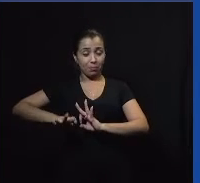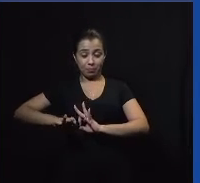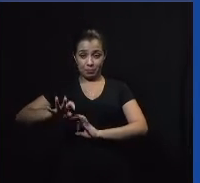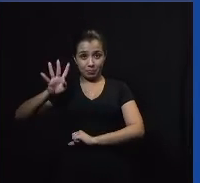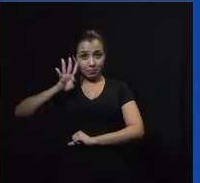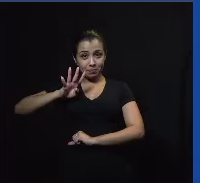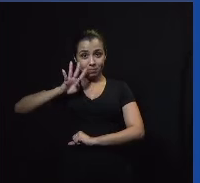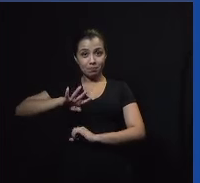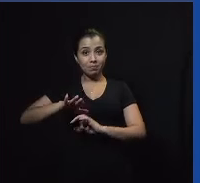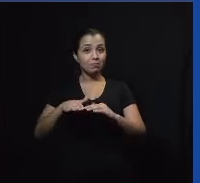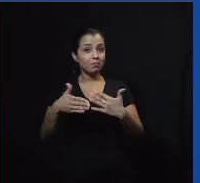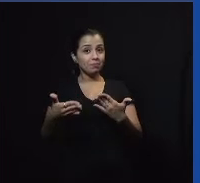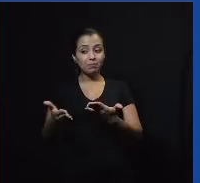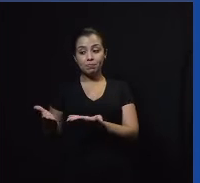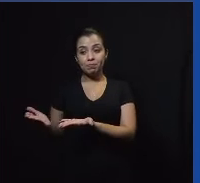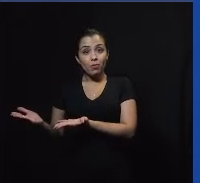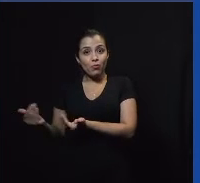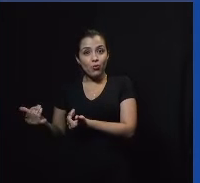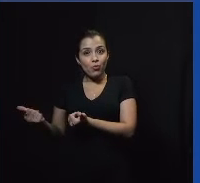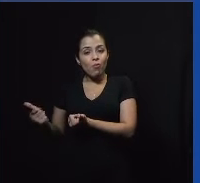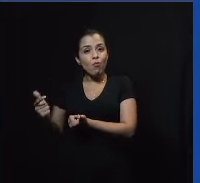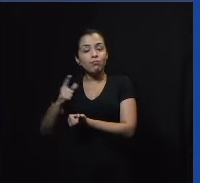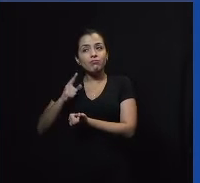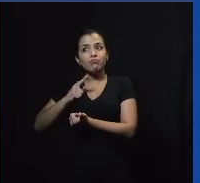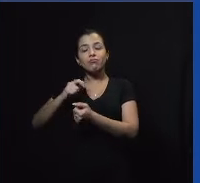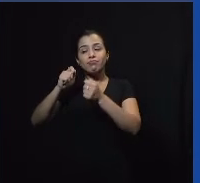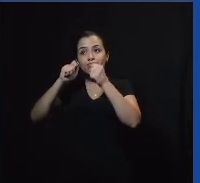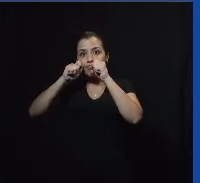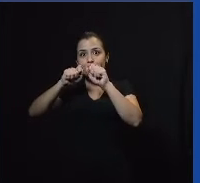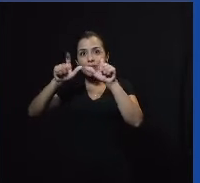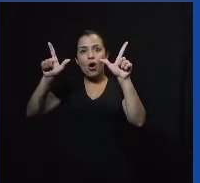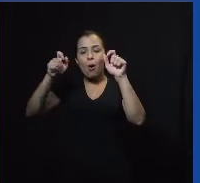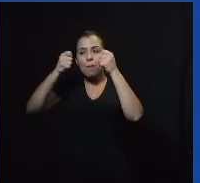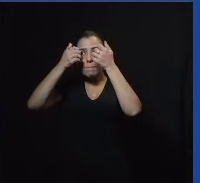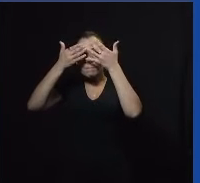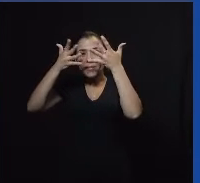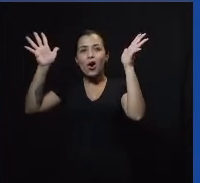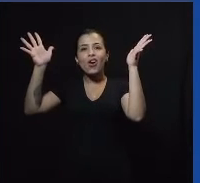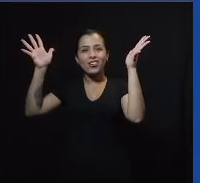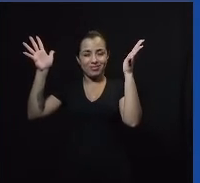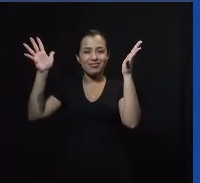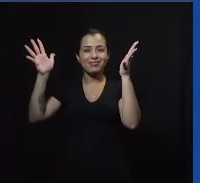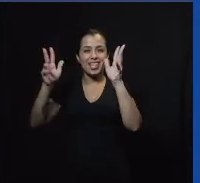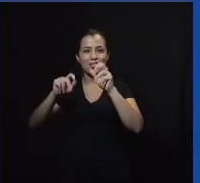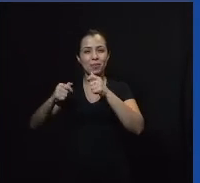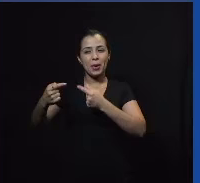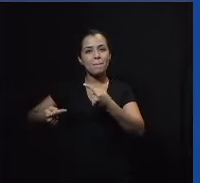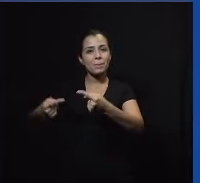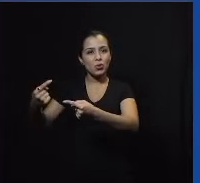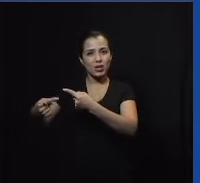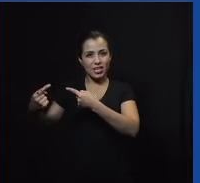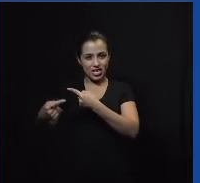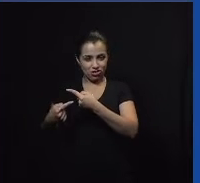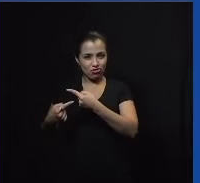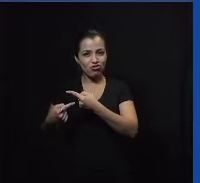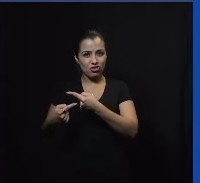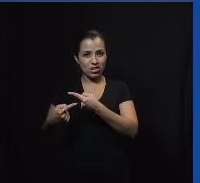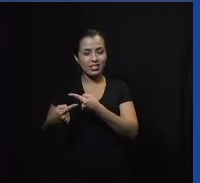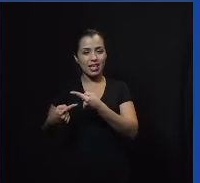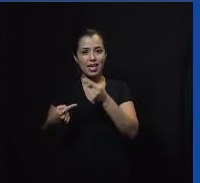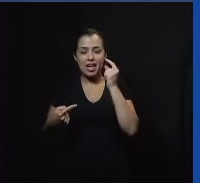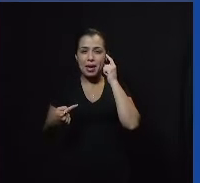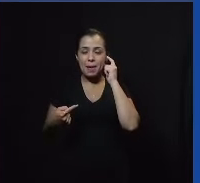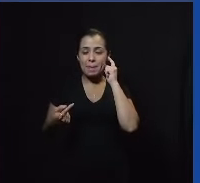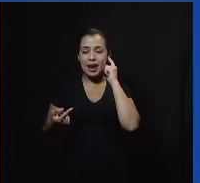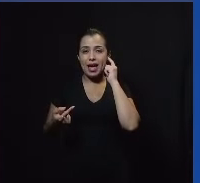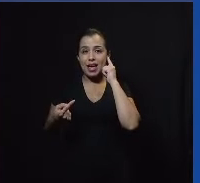jovens ampliaram a visão de política que eles tinham, né? A partir da cidadania, essa visão do que é política foi ampliada para além de